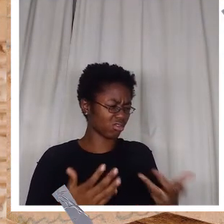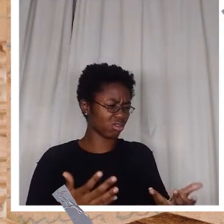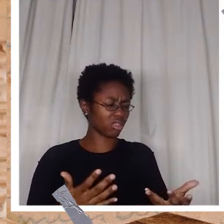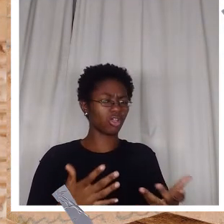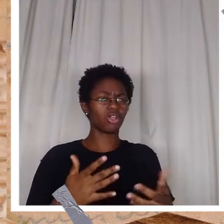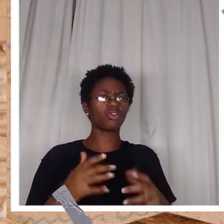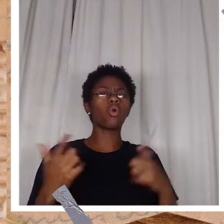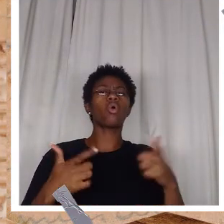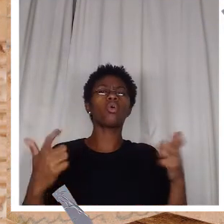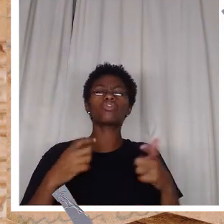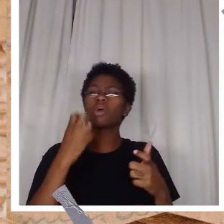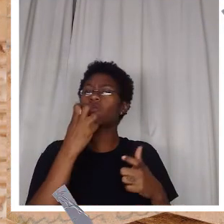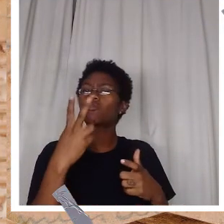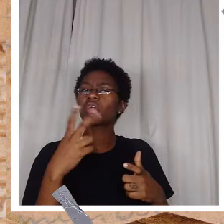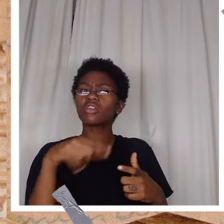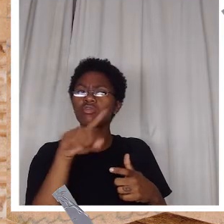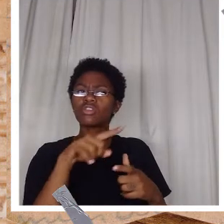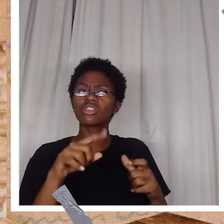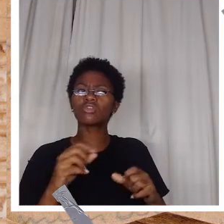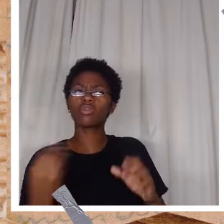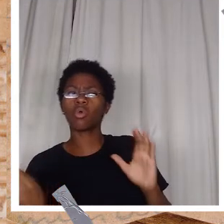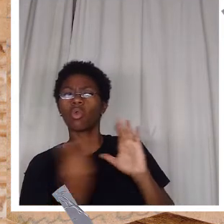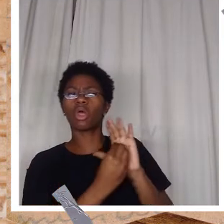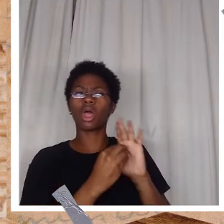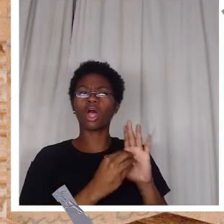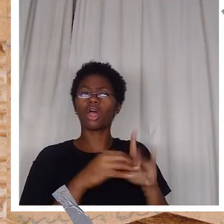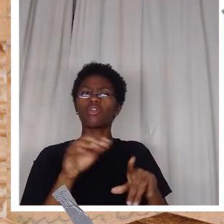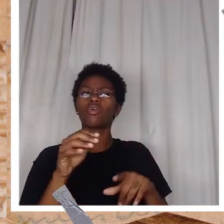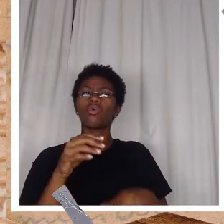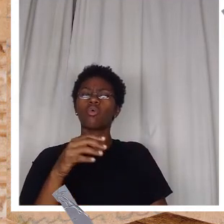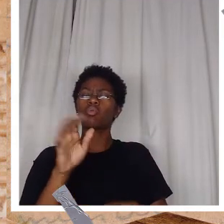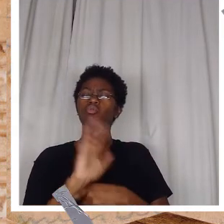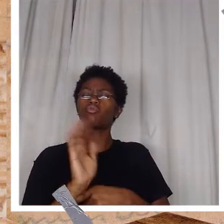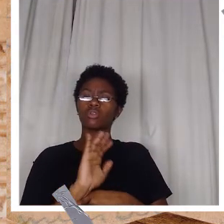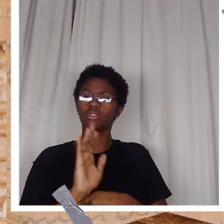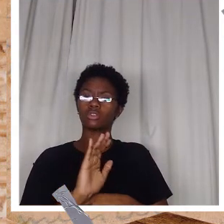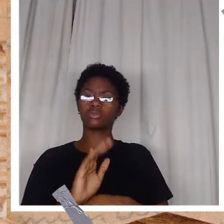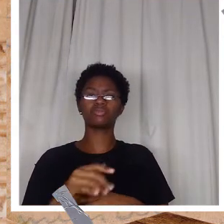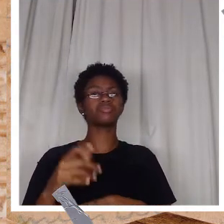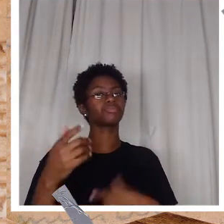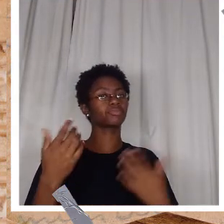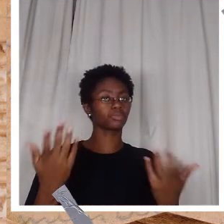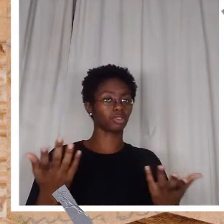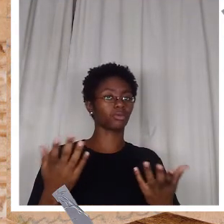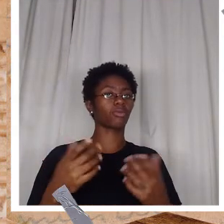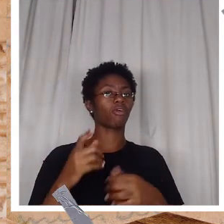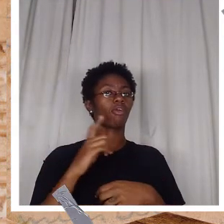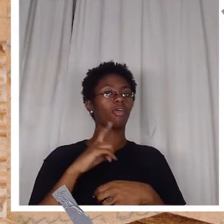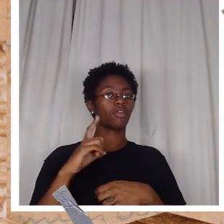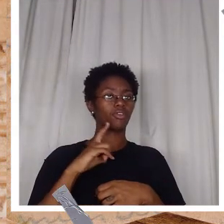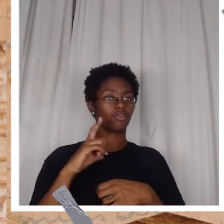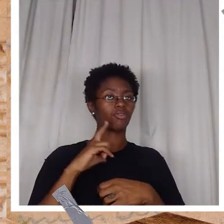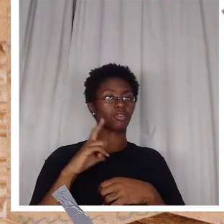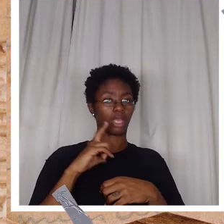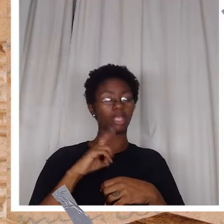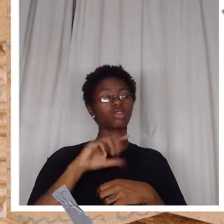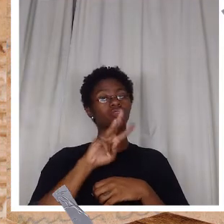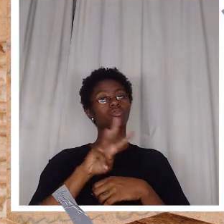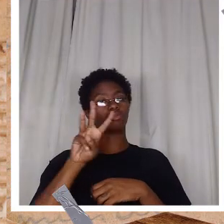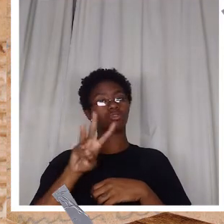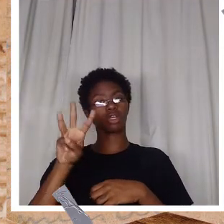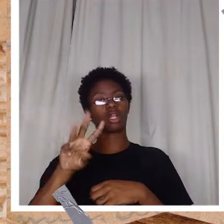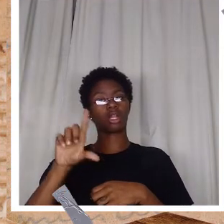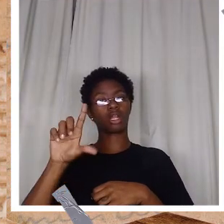aí? Ele está na rede aberta, está no site da Lapilar, na Lapilar Produções Artísticas,